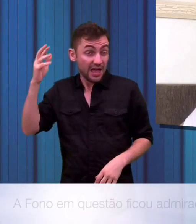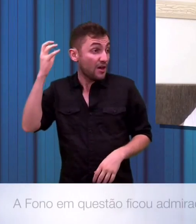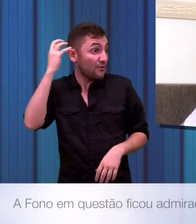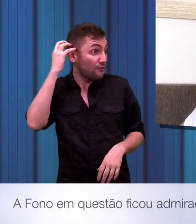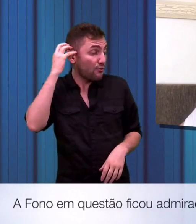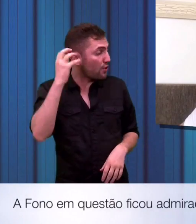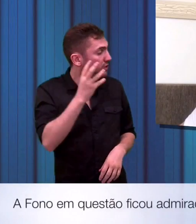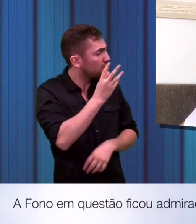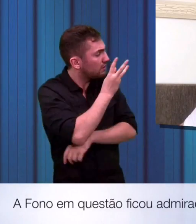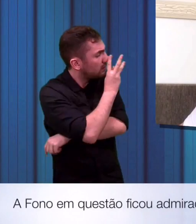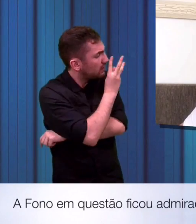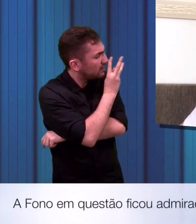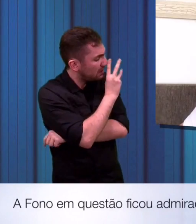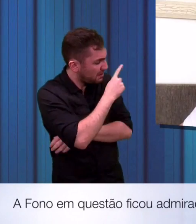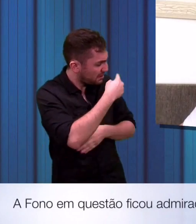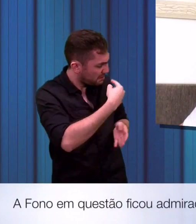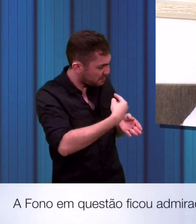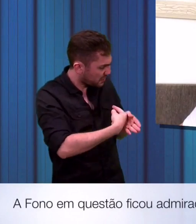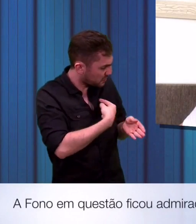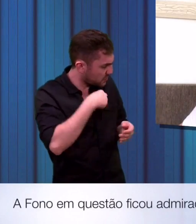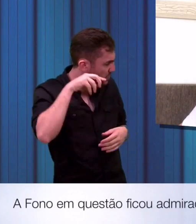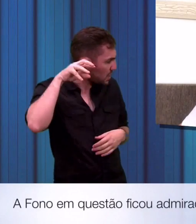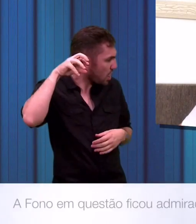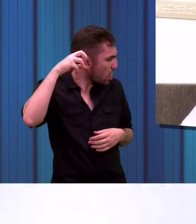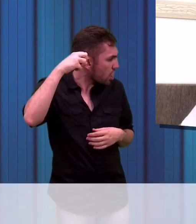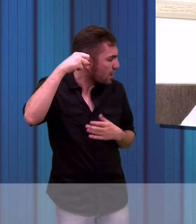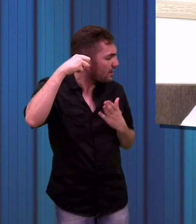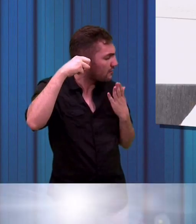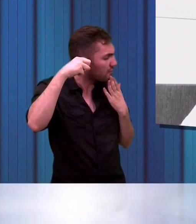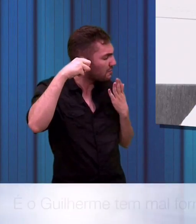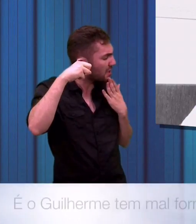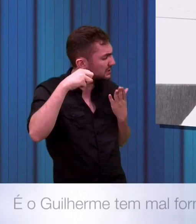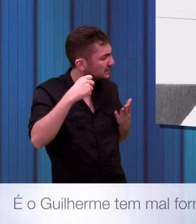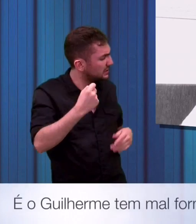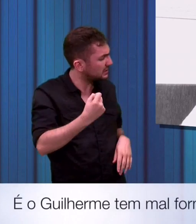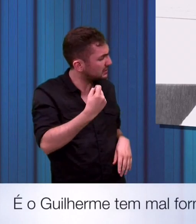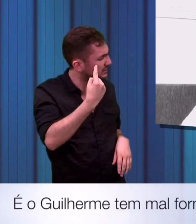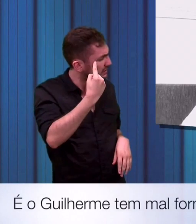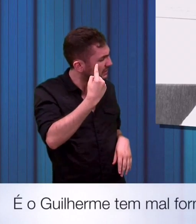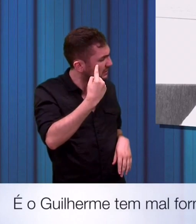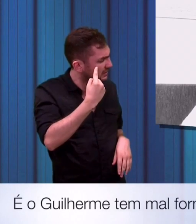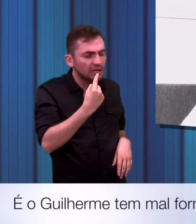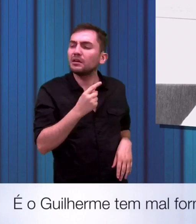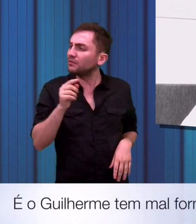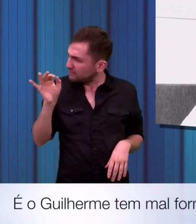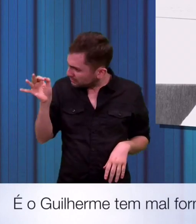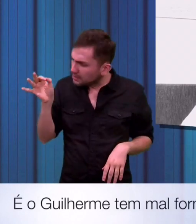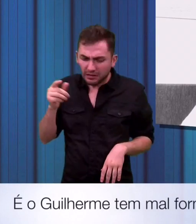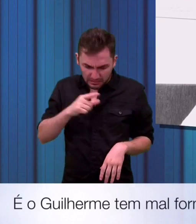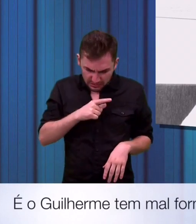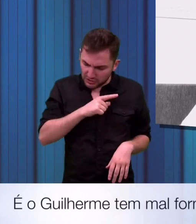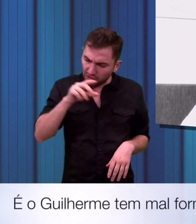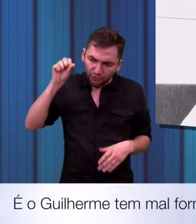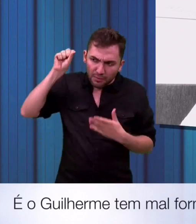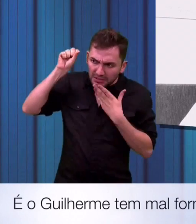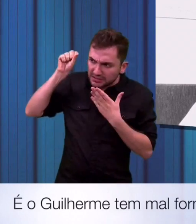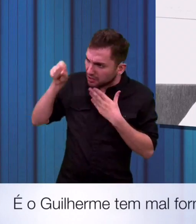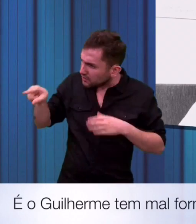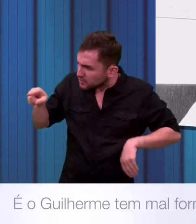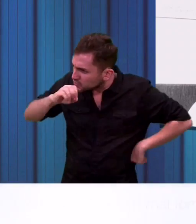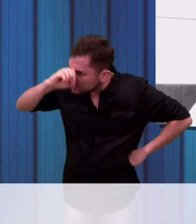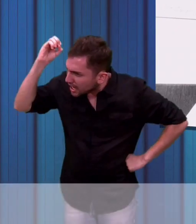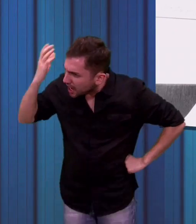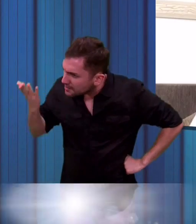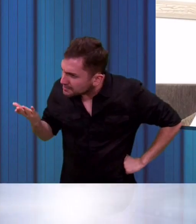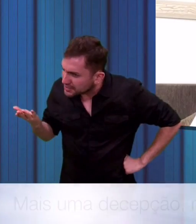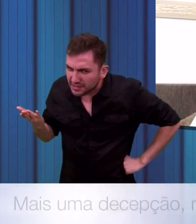A fono em questão ficou admirada com a pergunta da madrinha do Guilherme. O Guilherme tem uma má formação, como assim